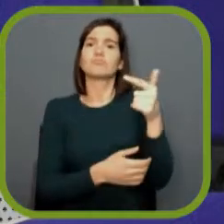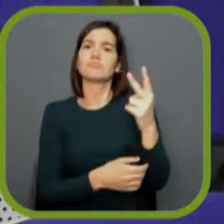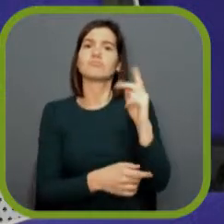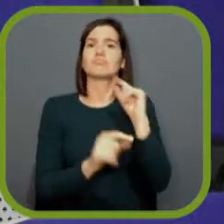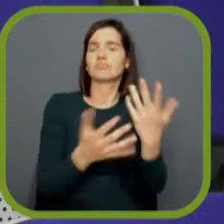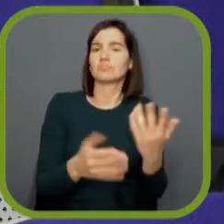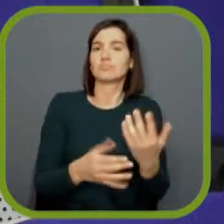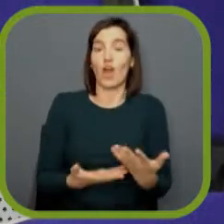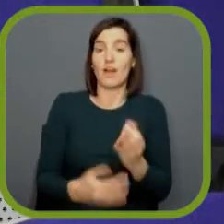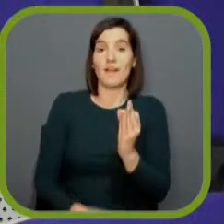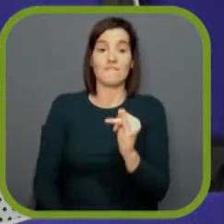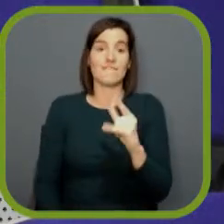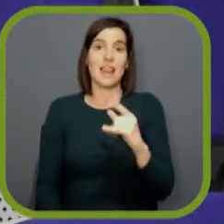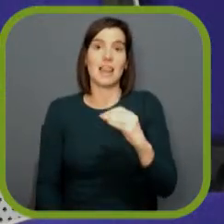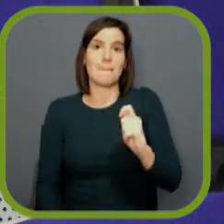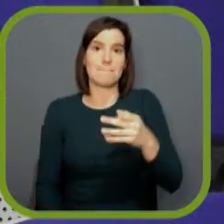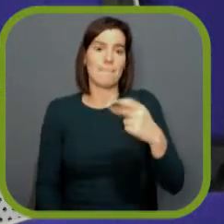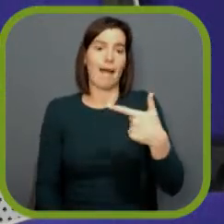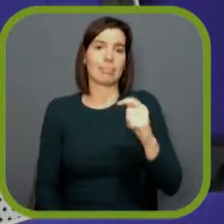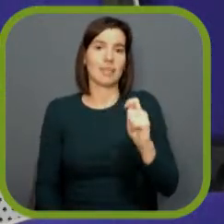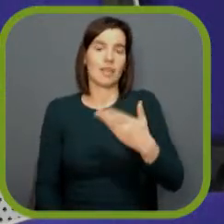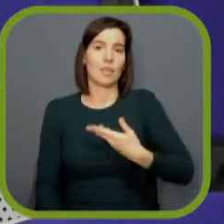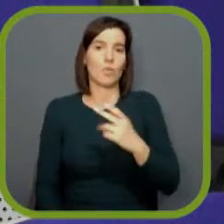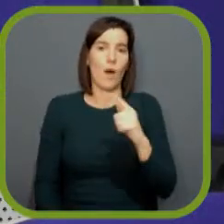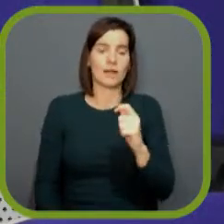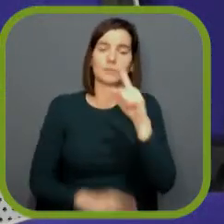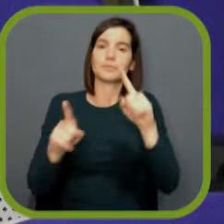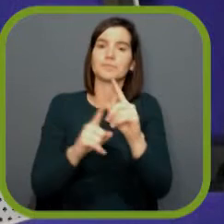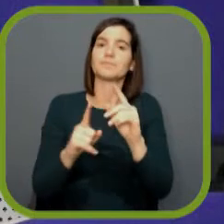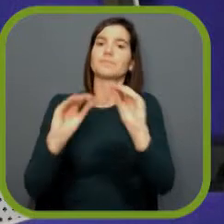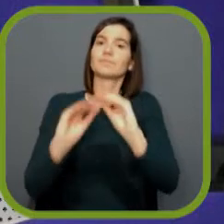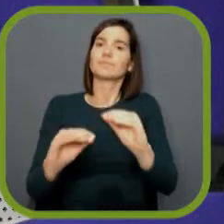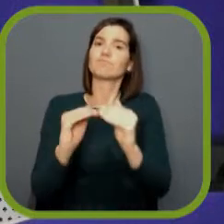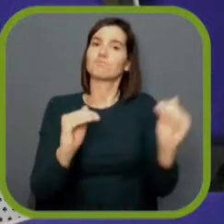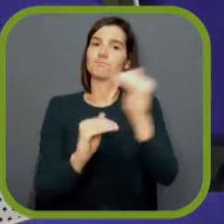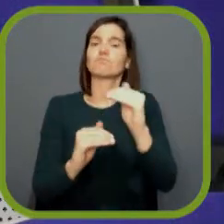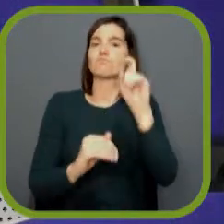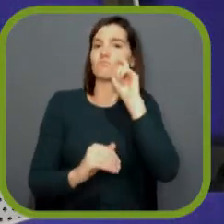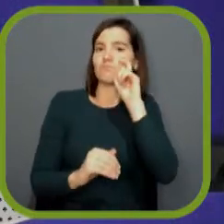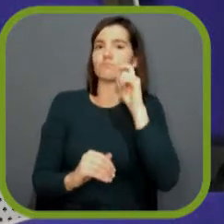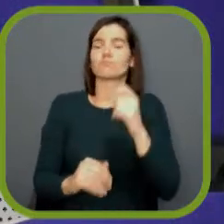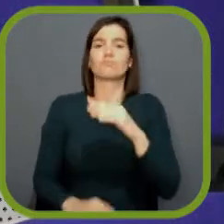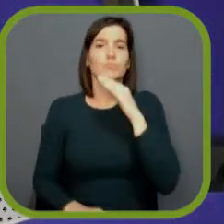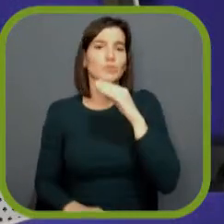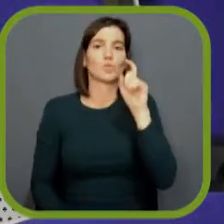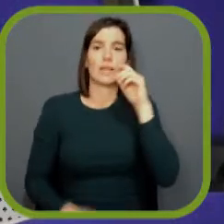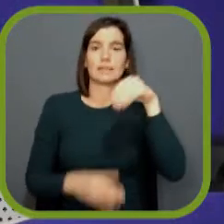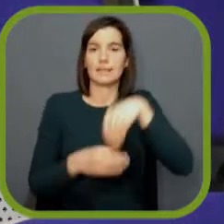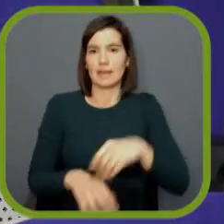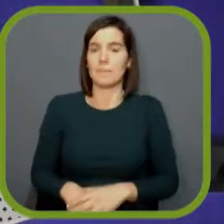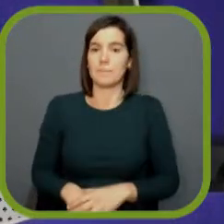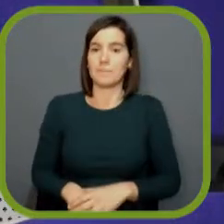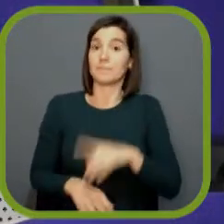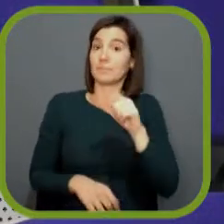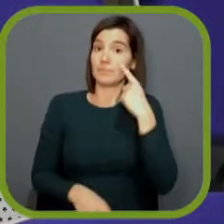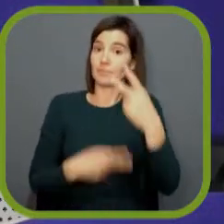social. Para isso, contamos com Filipe Paté Duarte, professor do Instituto Superior de Ciências Policiais e Segurança Interna.